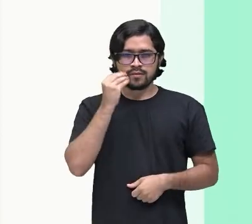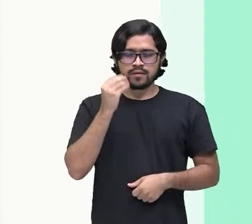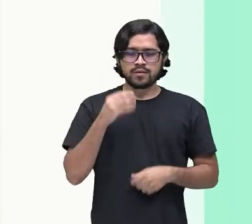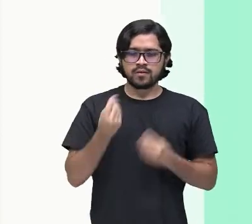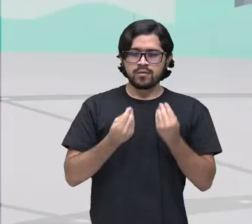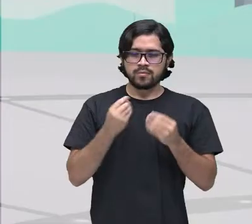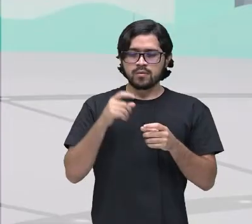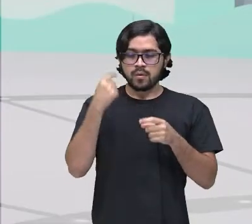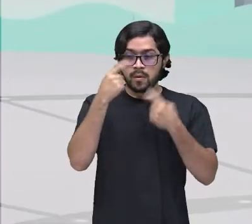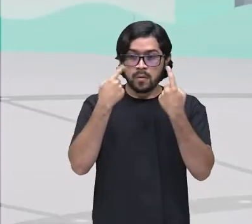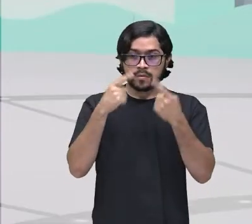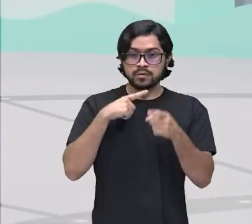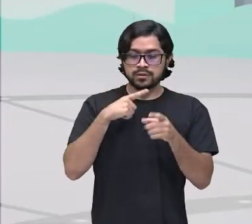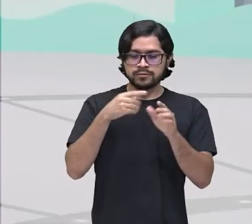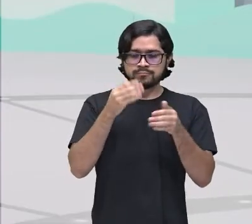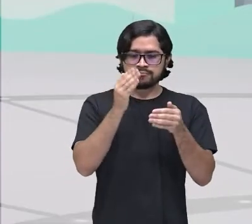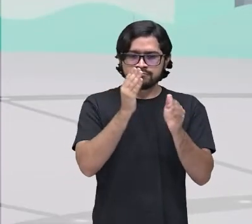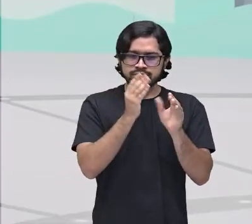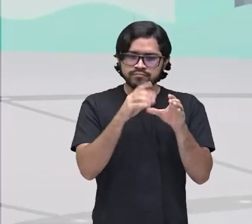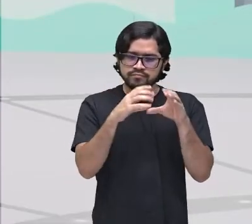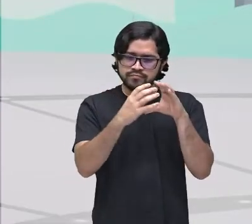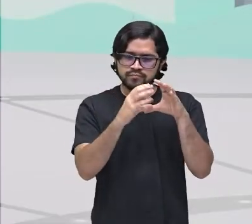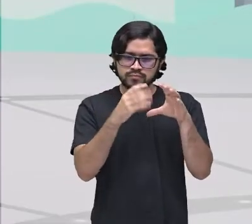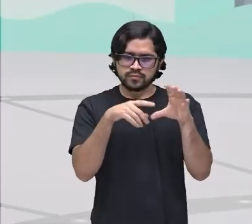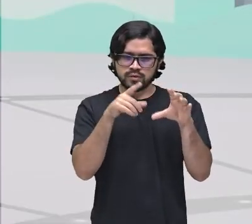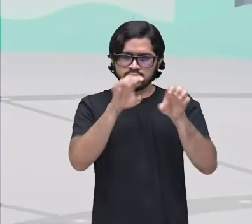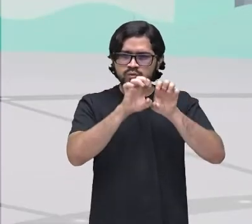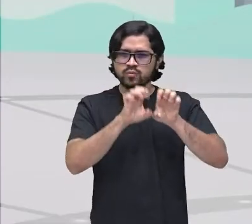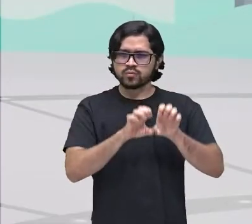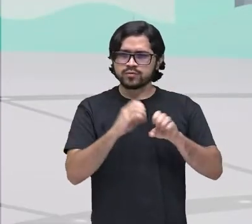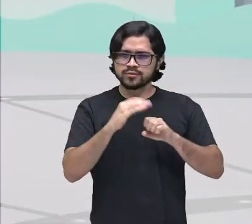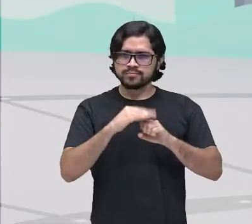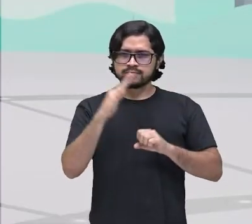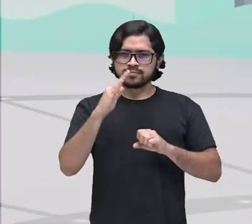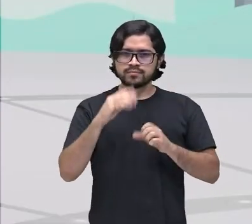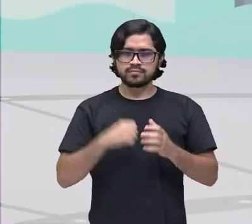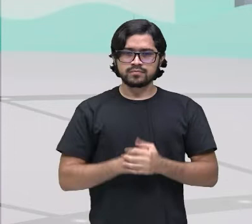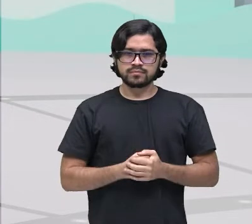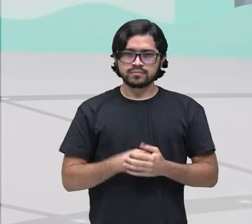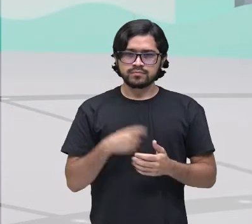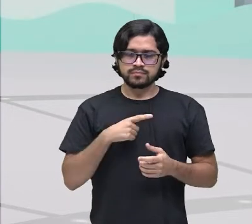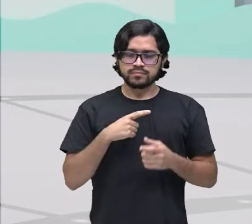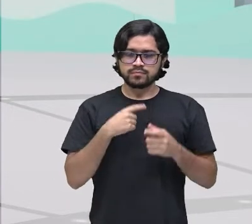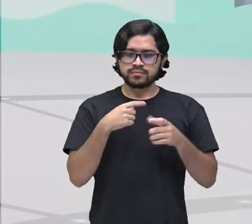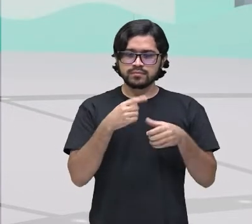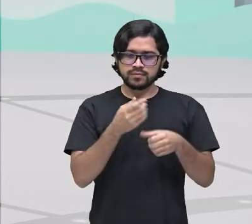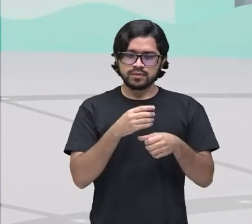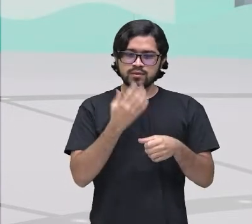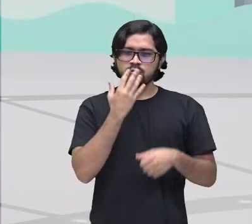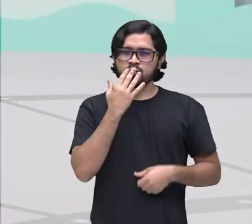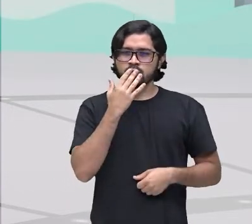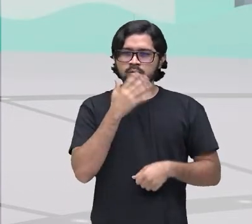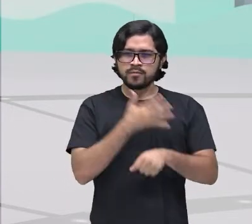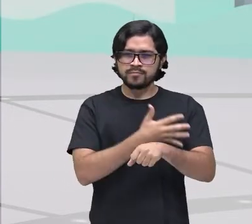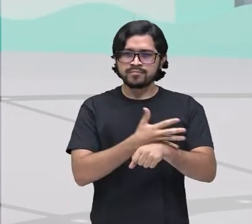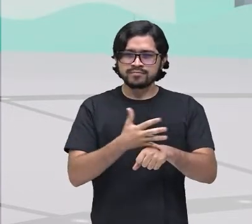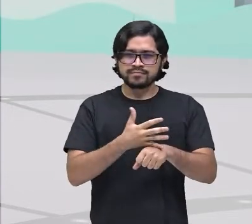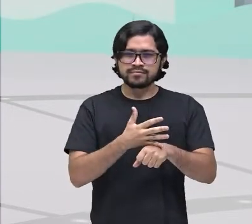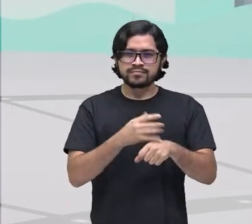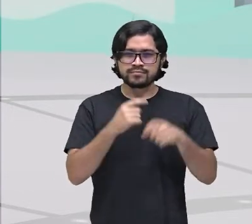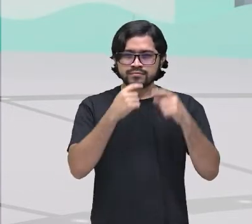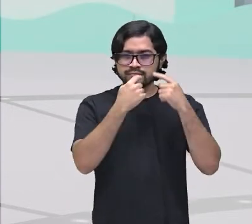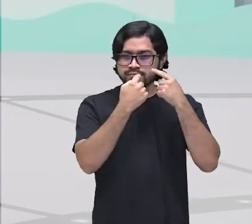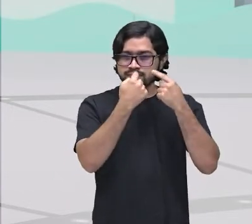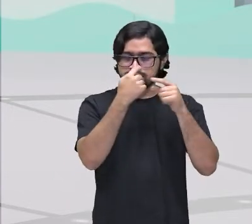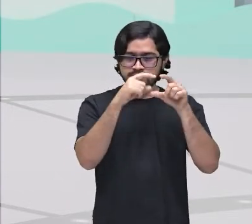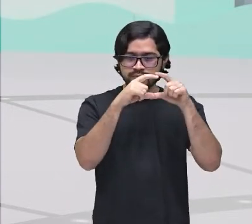os nossos olhos, né? Então nós temos aí, ó, a esclera, que é a parte branca, que é o conhecido como branco do olho, a íris, que